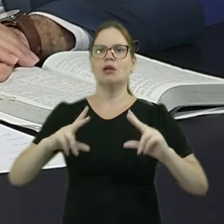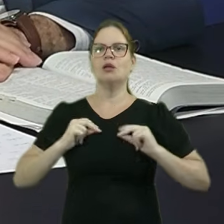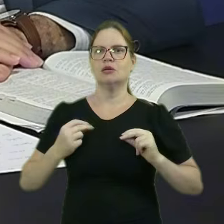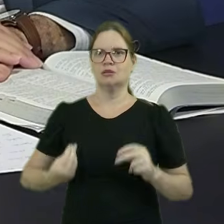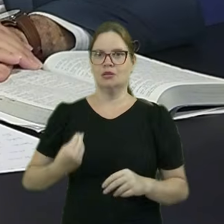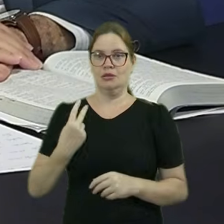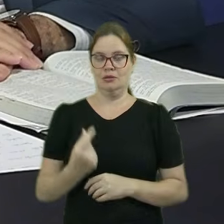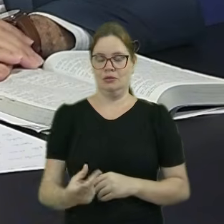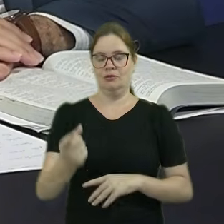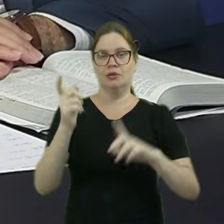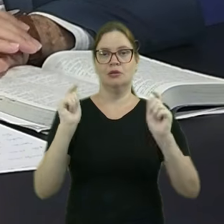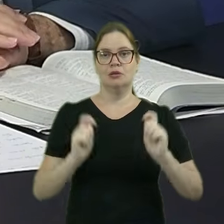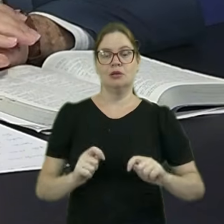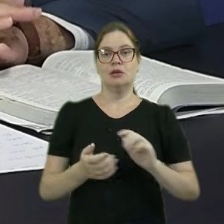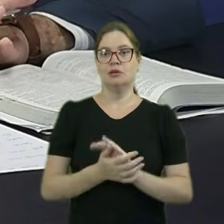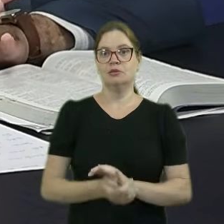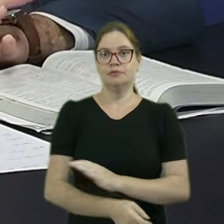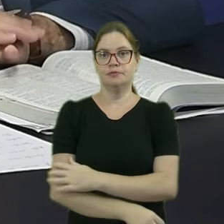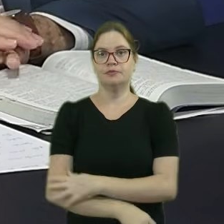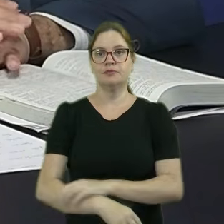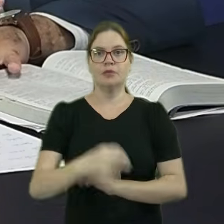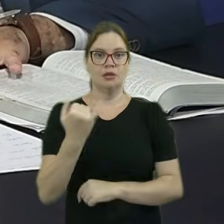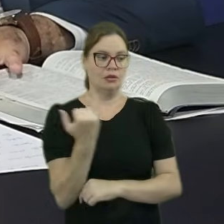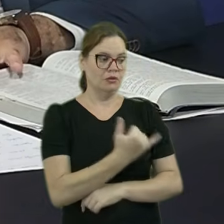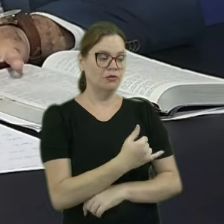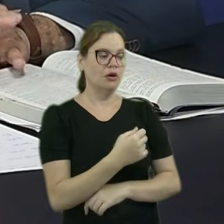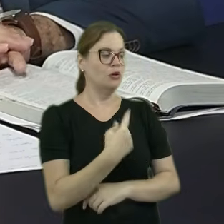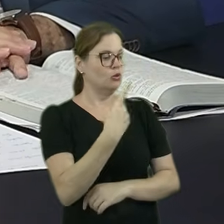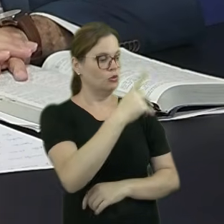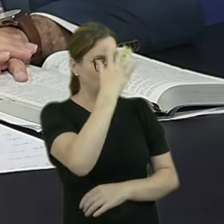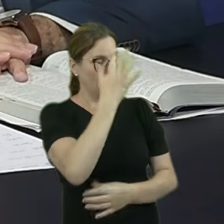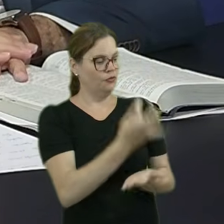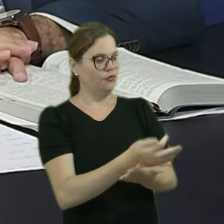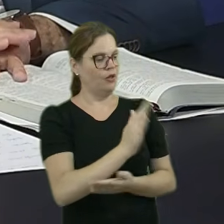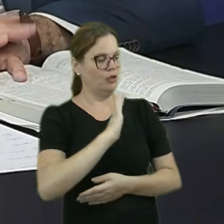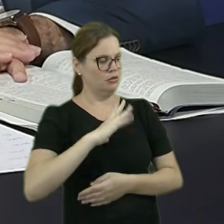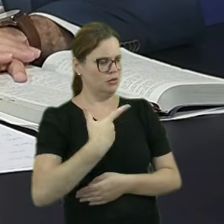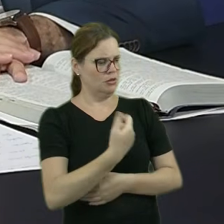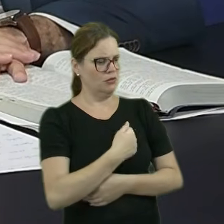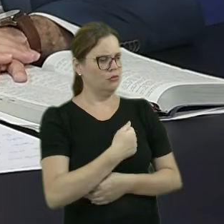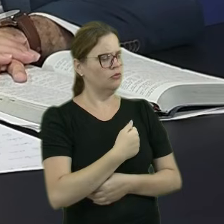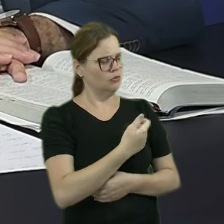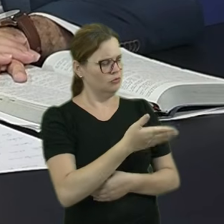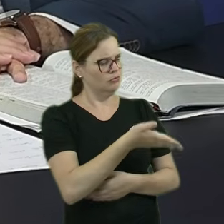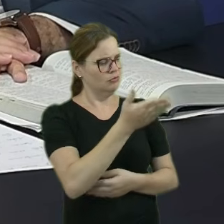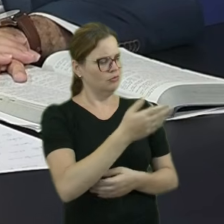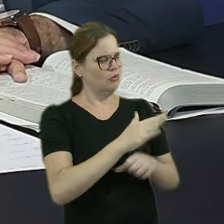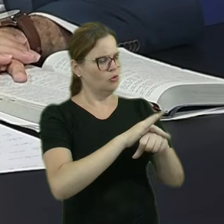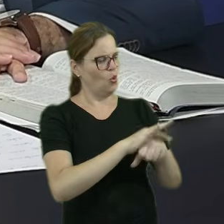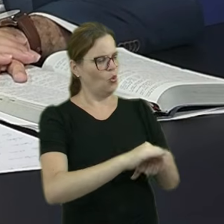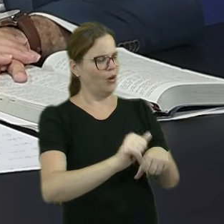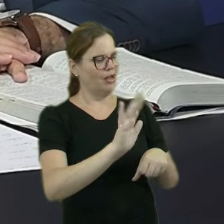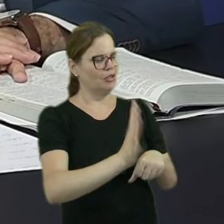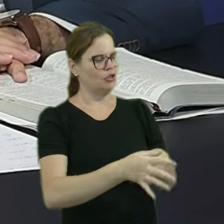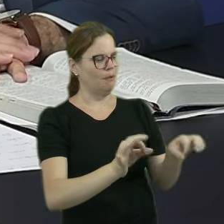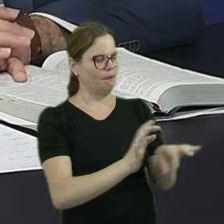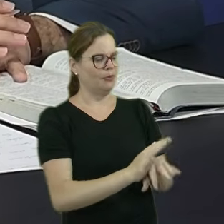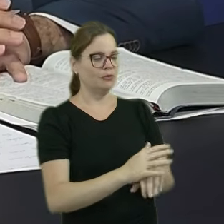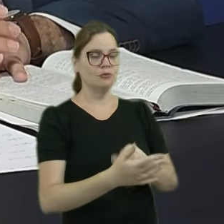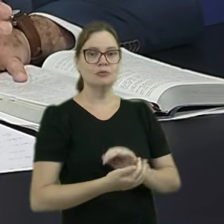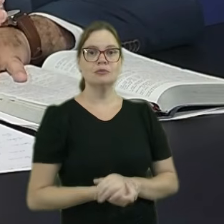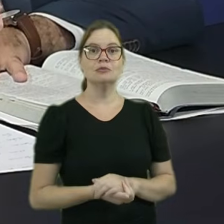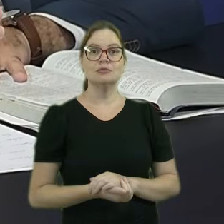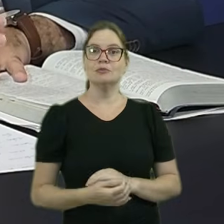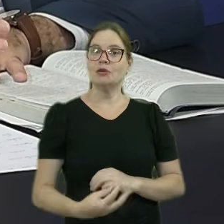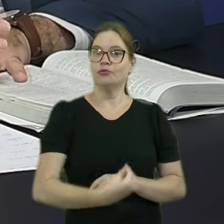eterna. E ele diz assim: a tua fé te salvou, como já dito, ser curada deste mal. Então, a vida